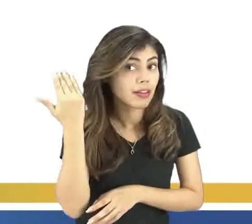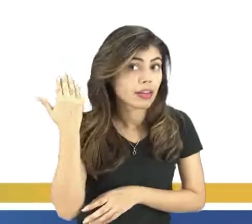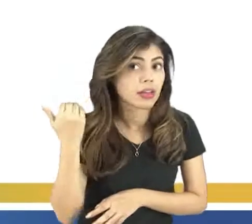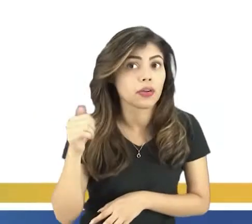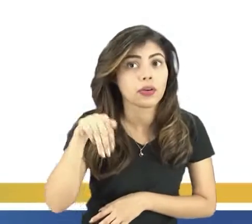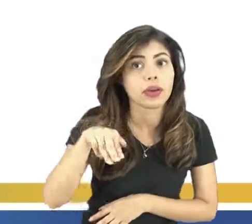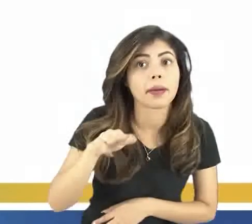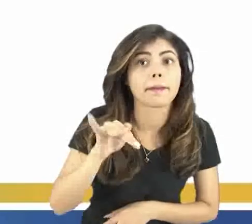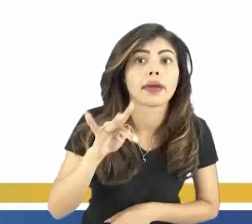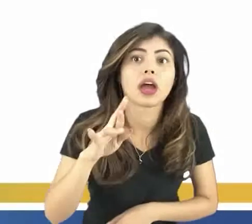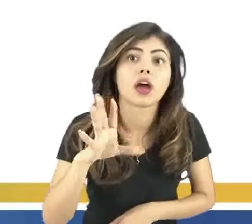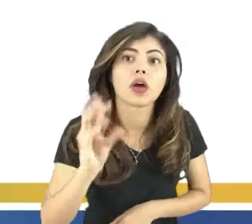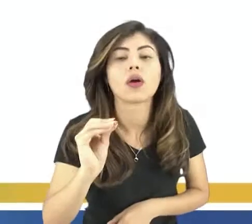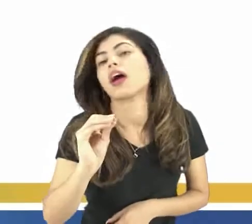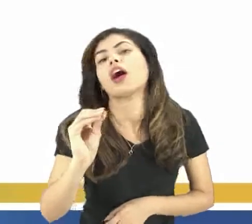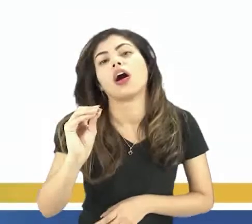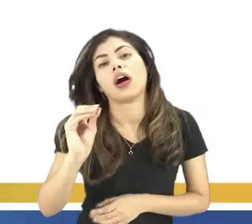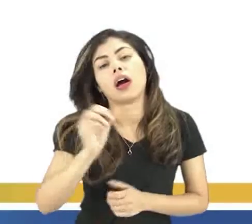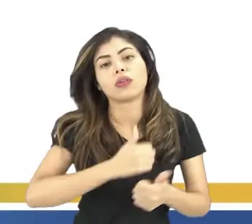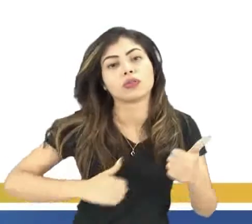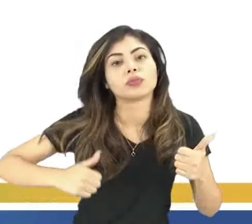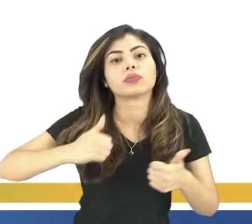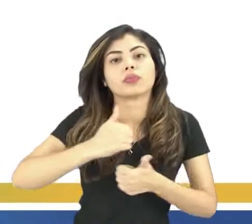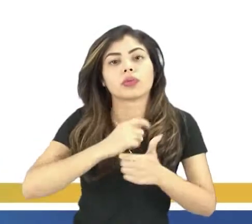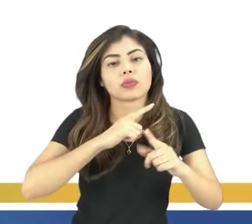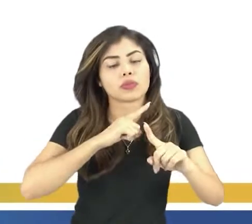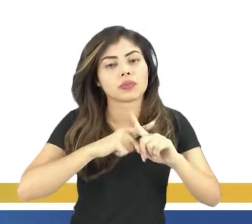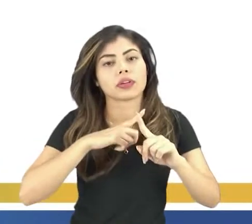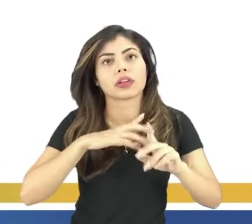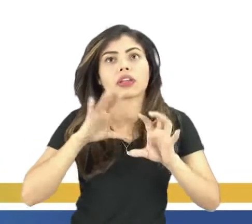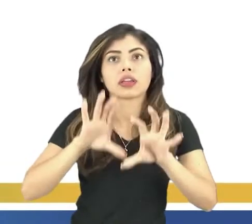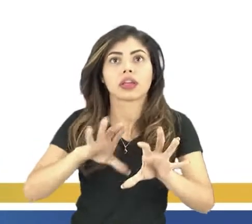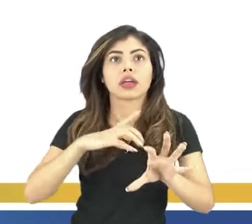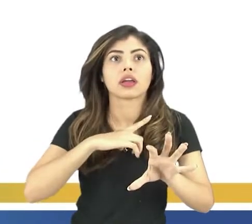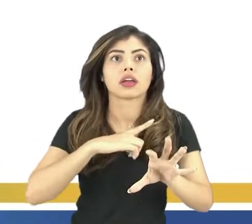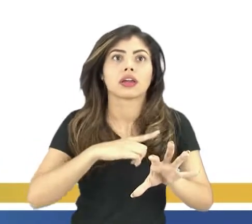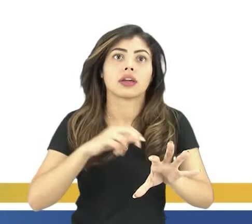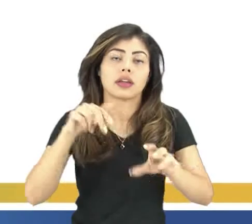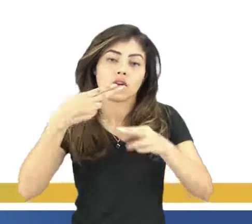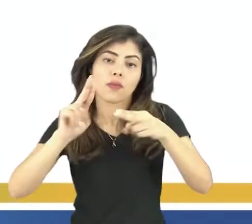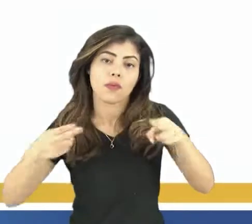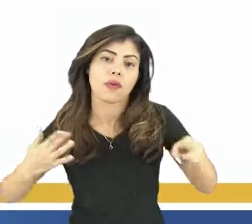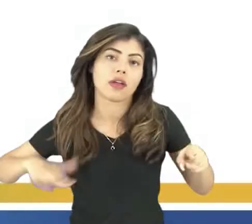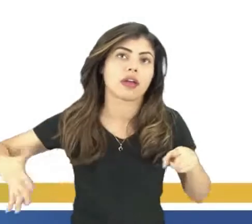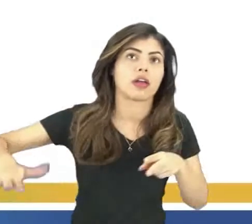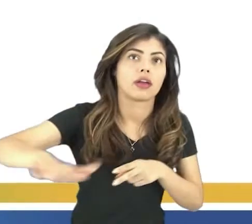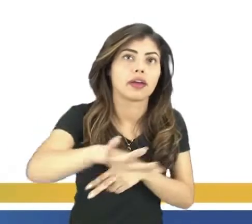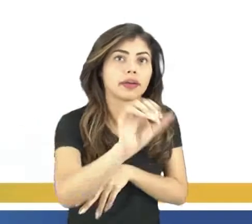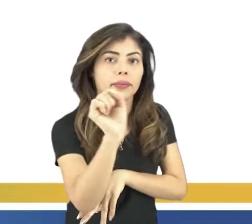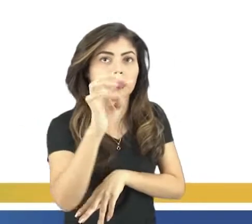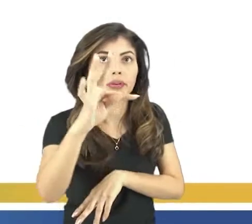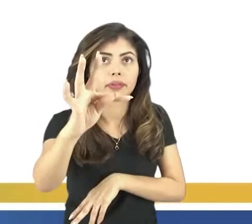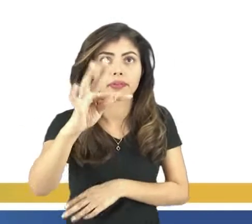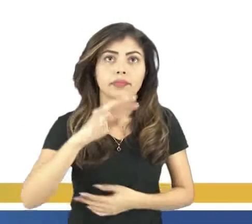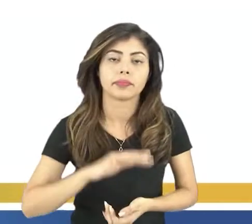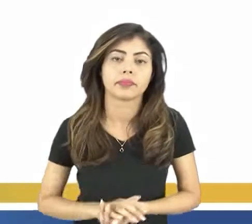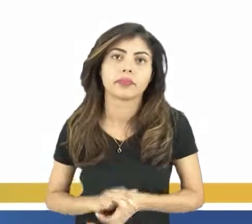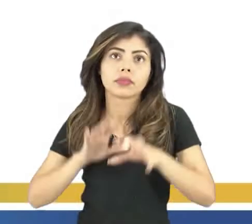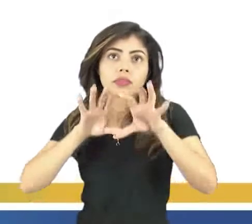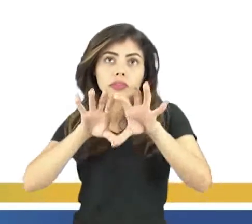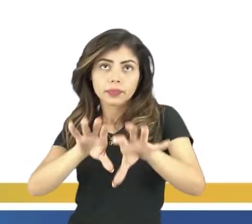o micro é um submúltiplo de Coulomb, seja lançada em um campo magnético uniforme de 8